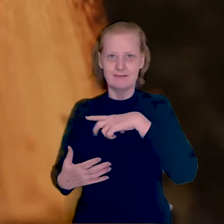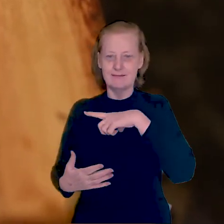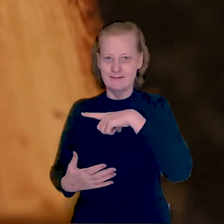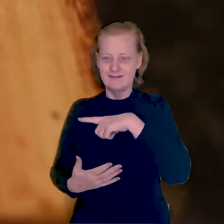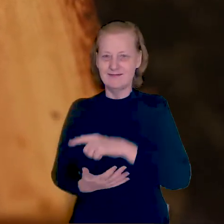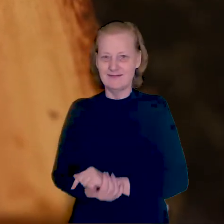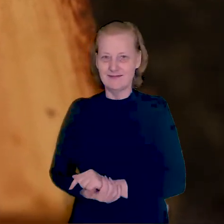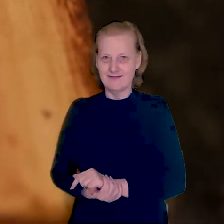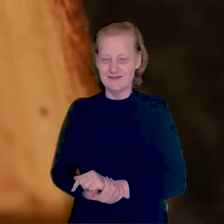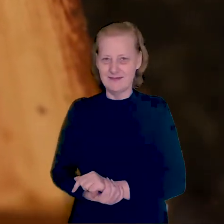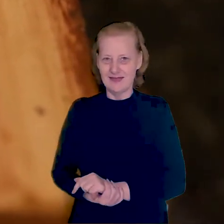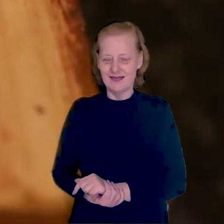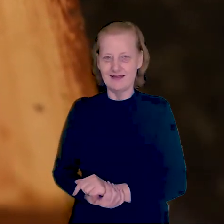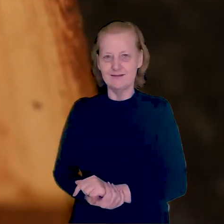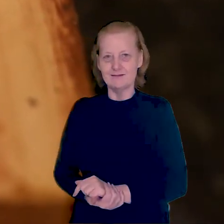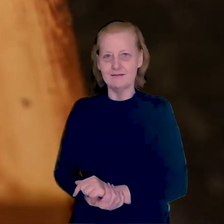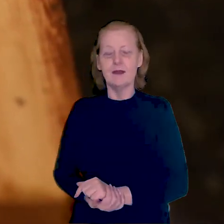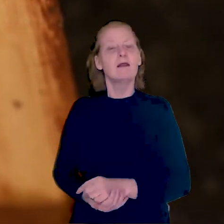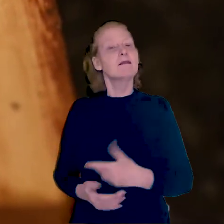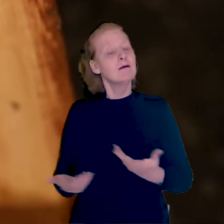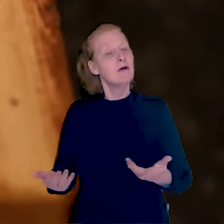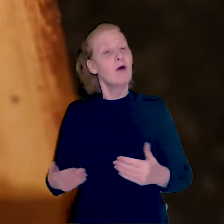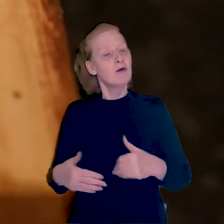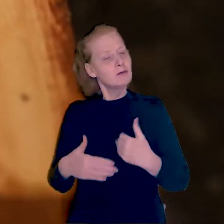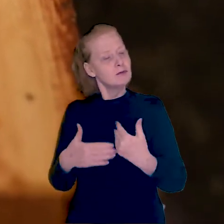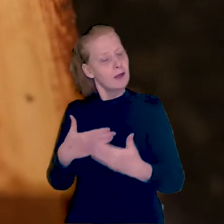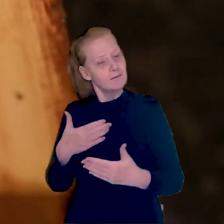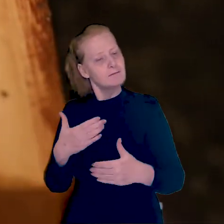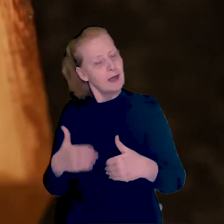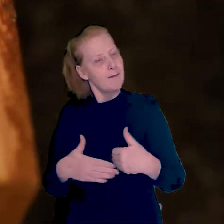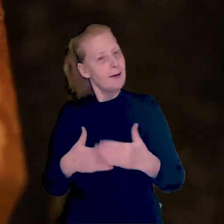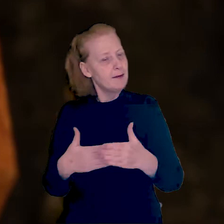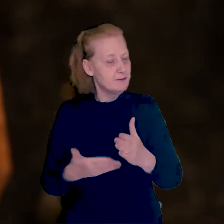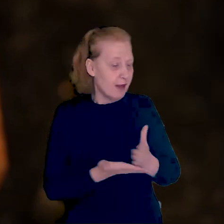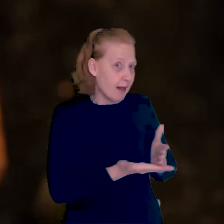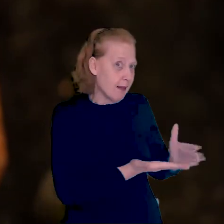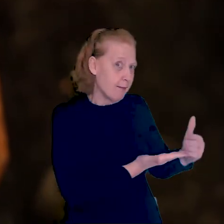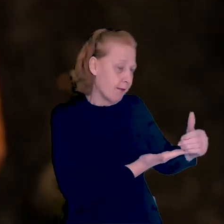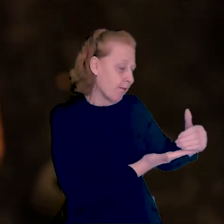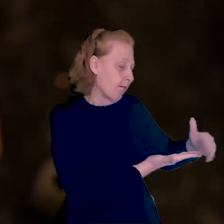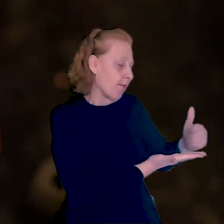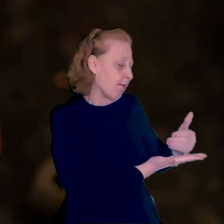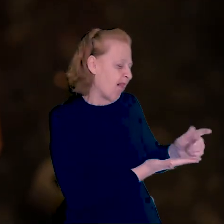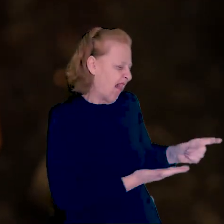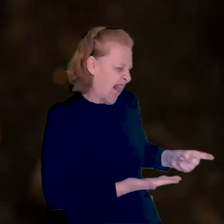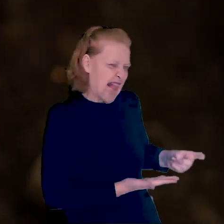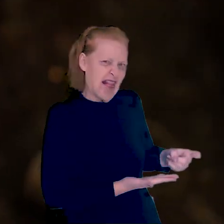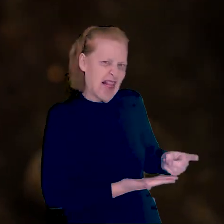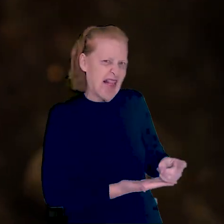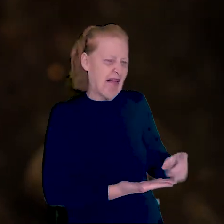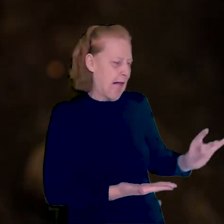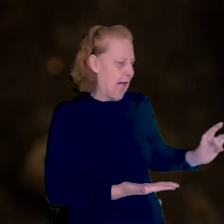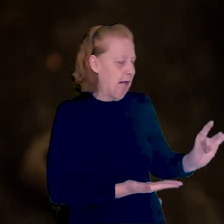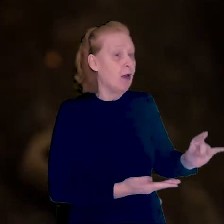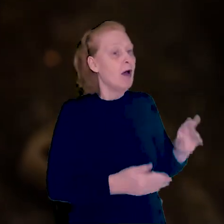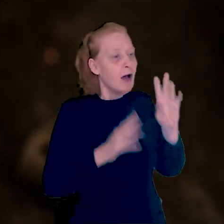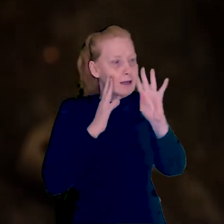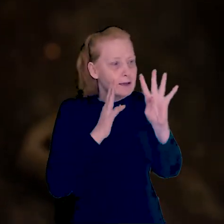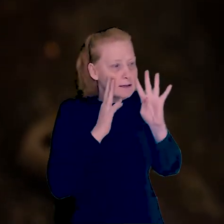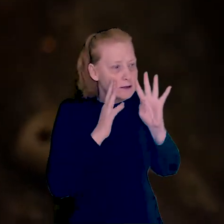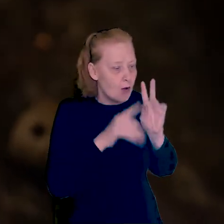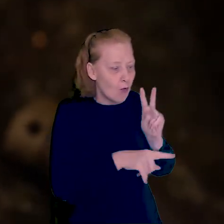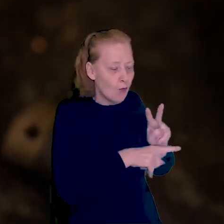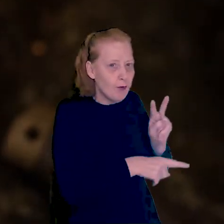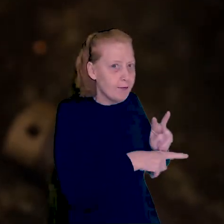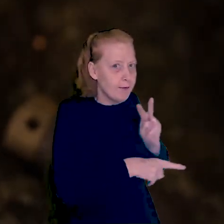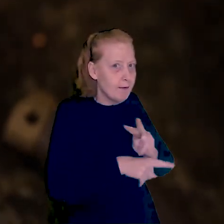Então aqui, como eu falei, a gente, com o tempo a gente vai retirando os furídeos, né? A gente vai retirando, como vai ter um acetato. A